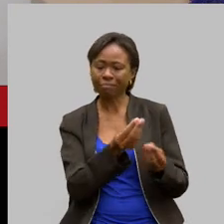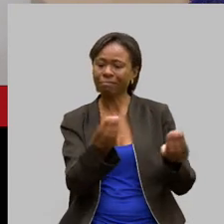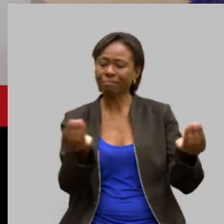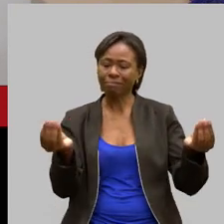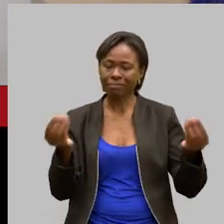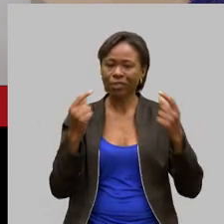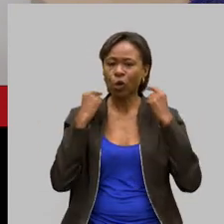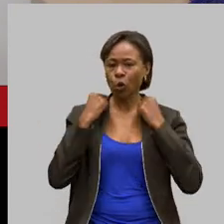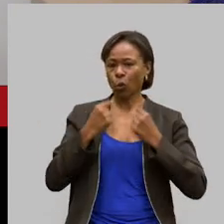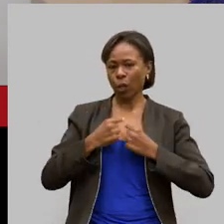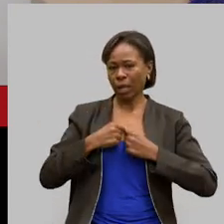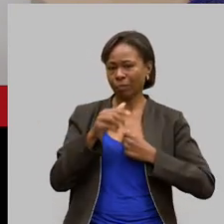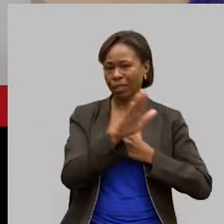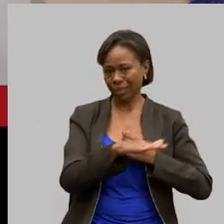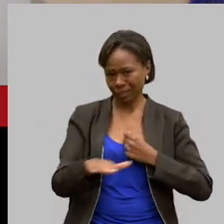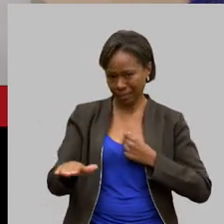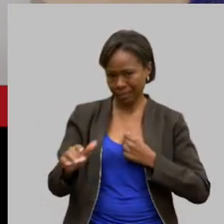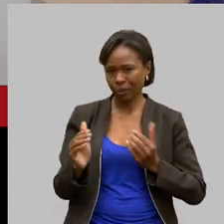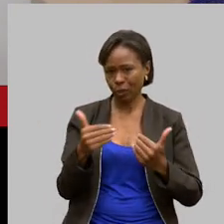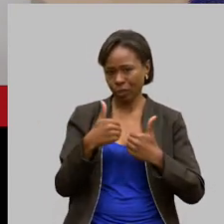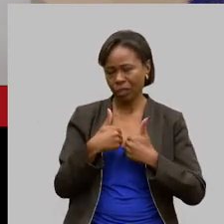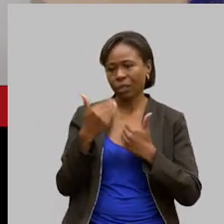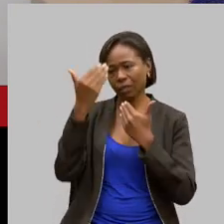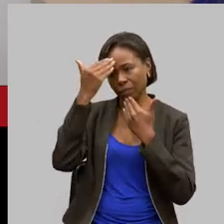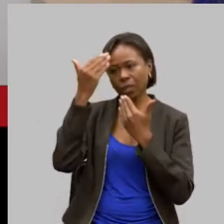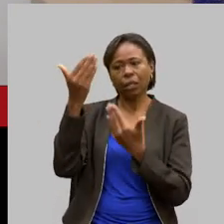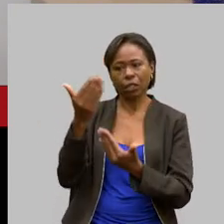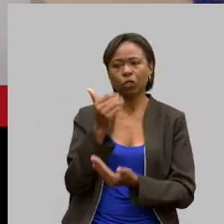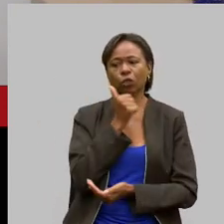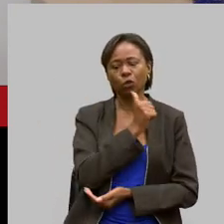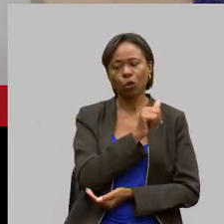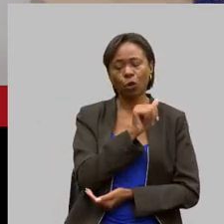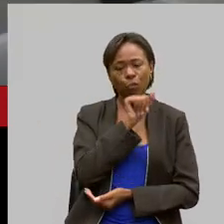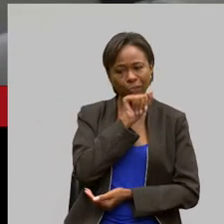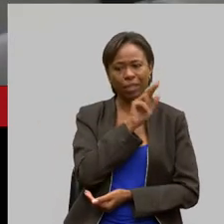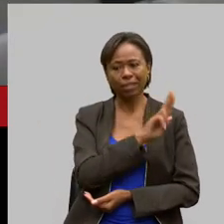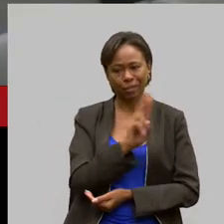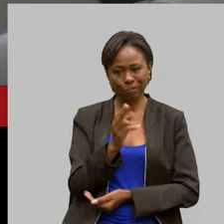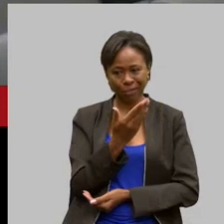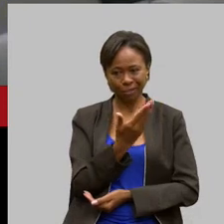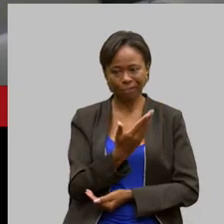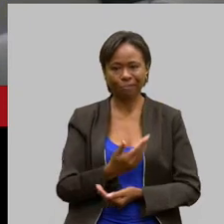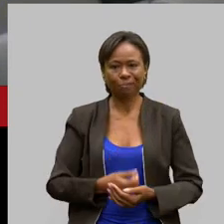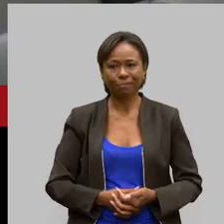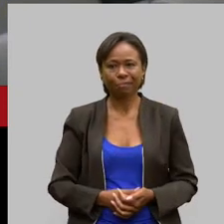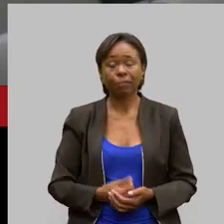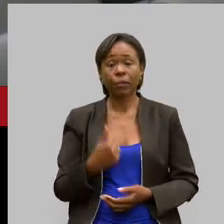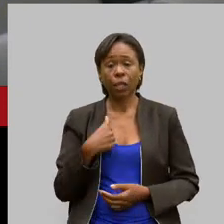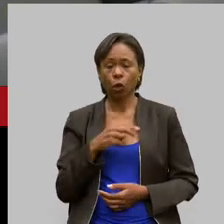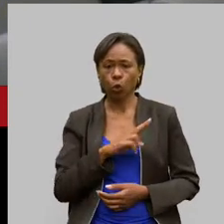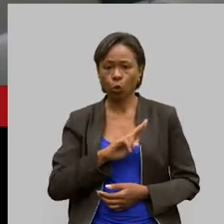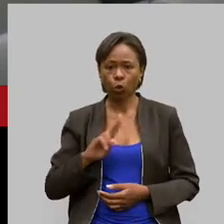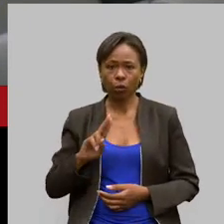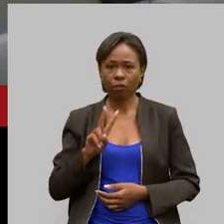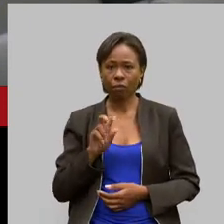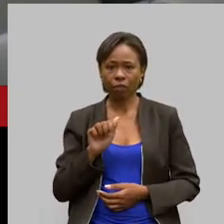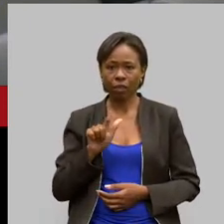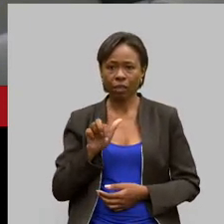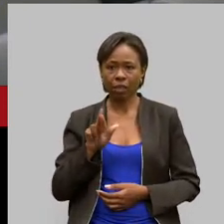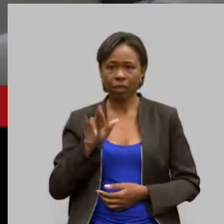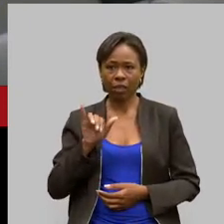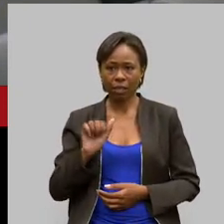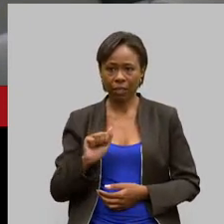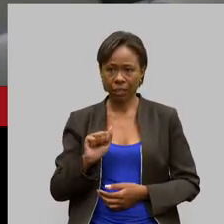autismo e eu agradeço em nome das Mães Eh meu nome é Valéria Costa como ele